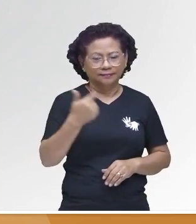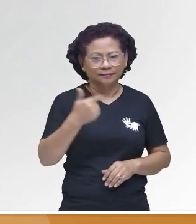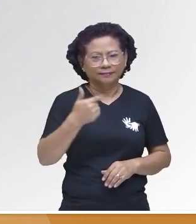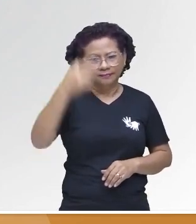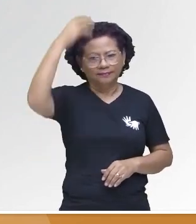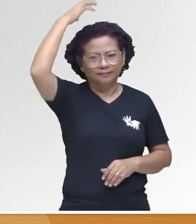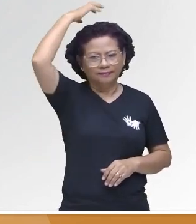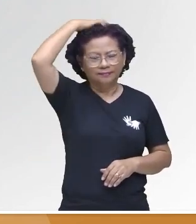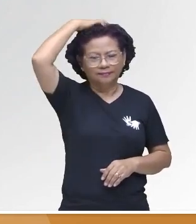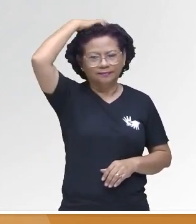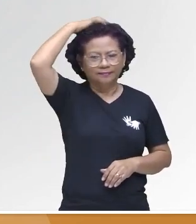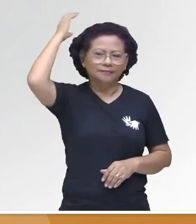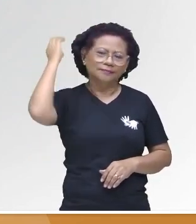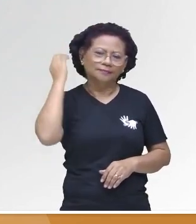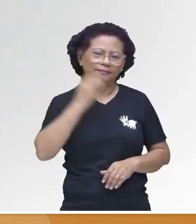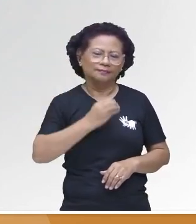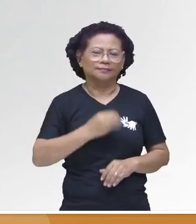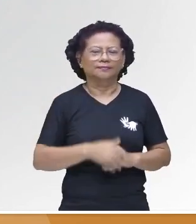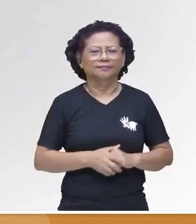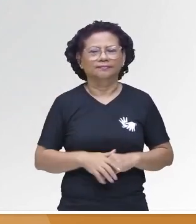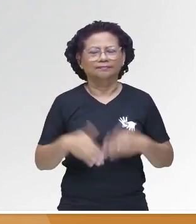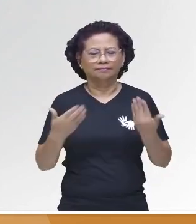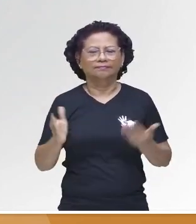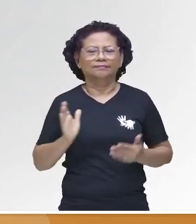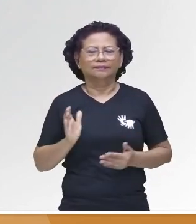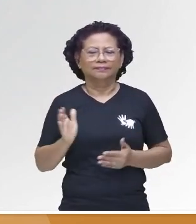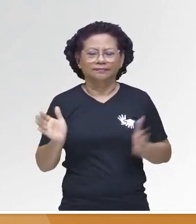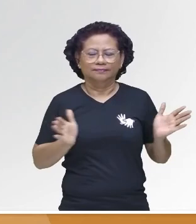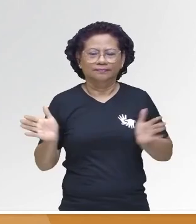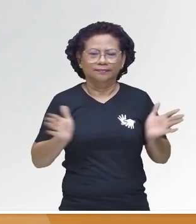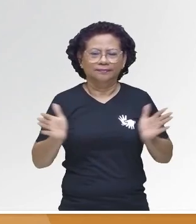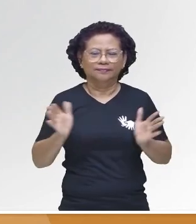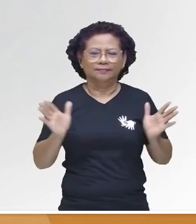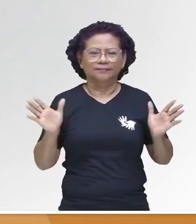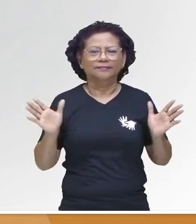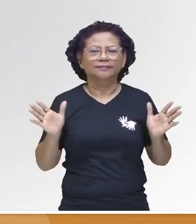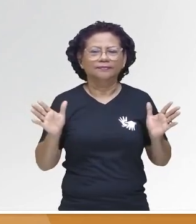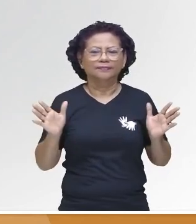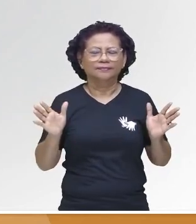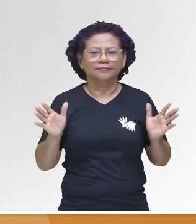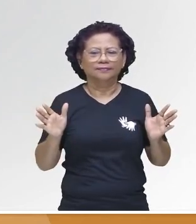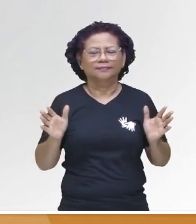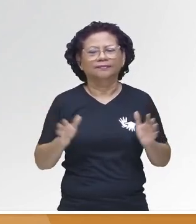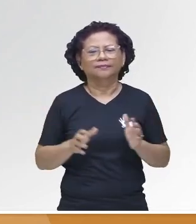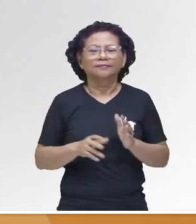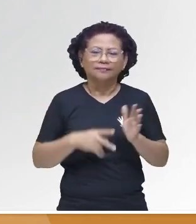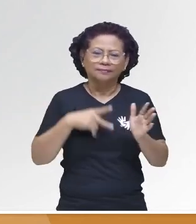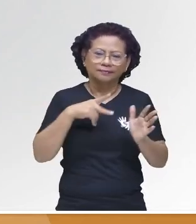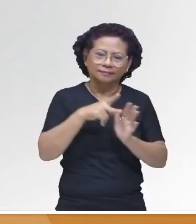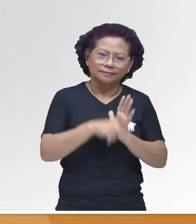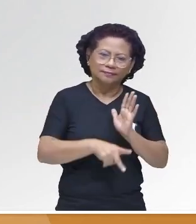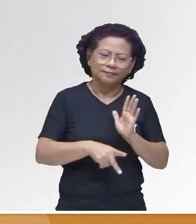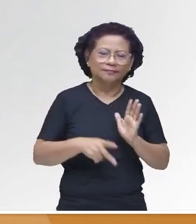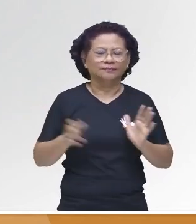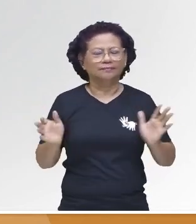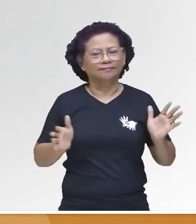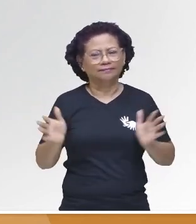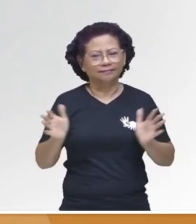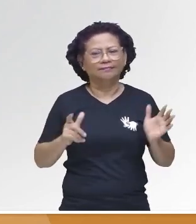idade. Então, nós temos aí um período da história que é muito curto, apenas 9 anos, mas que teve